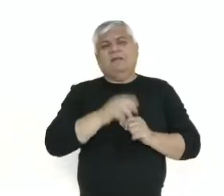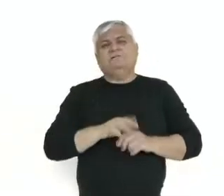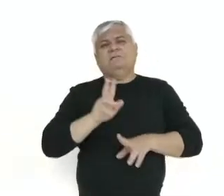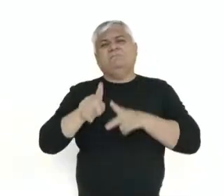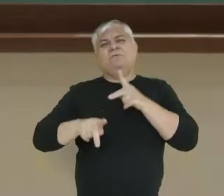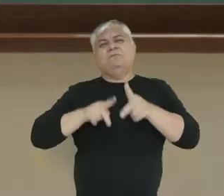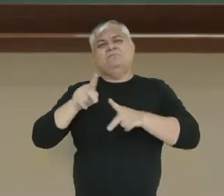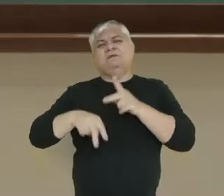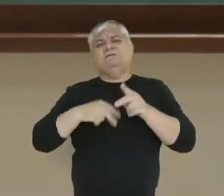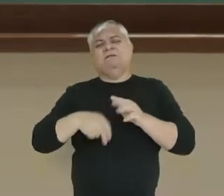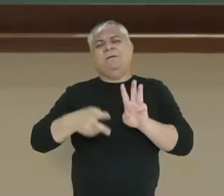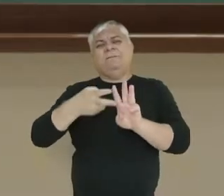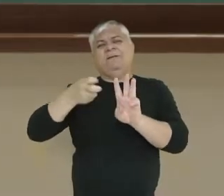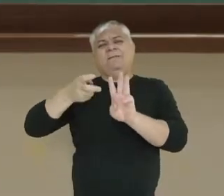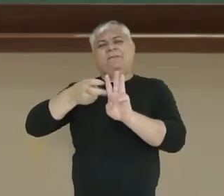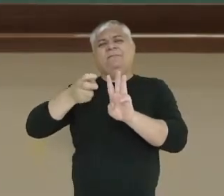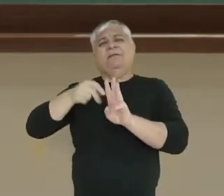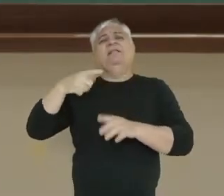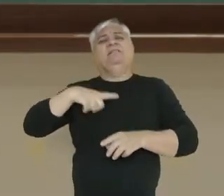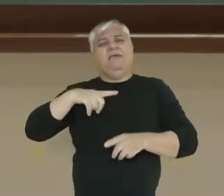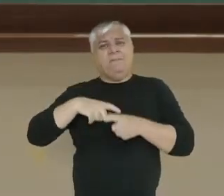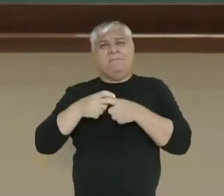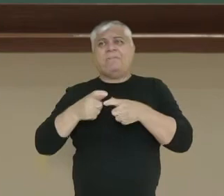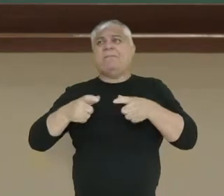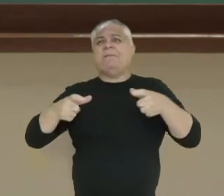populações indígenas no nosso estado.